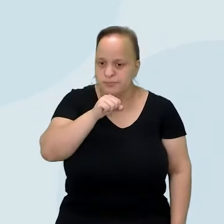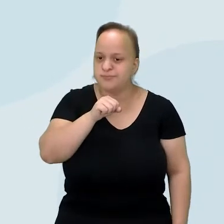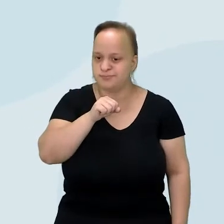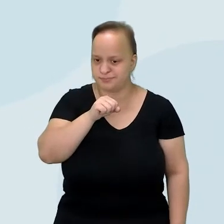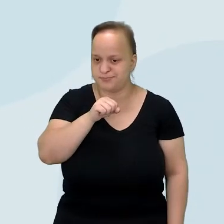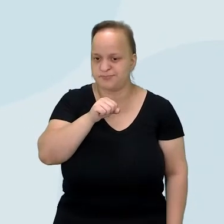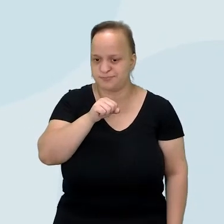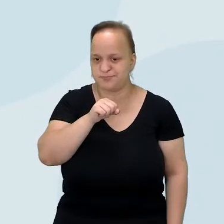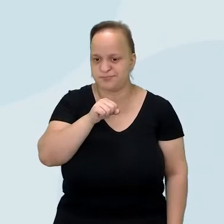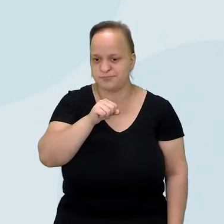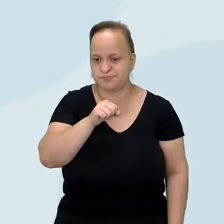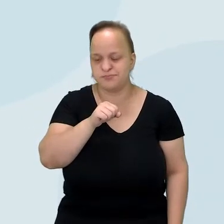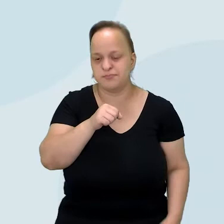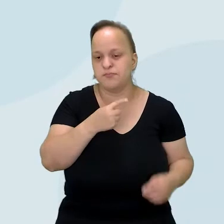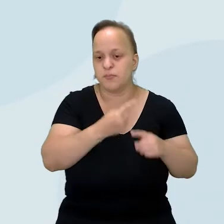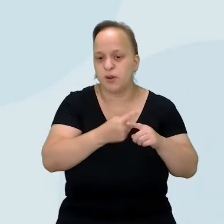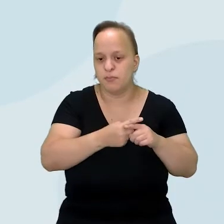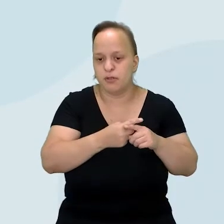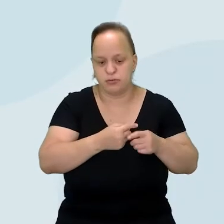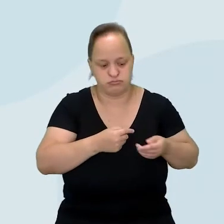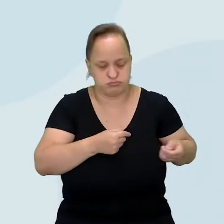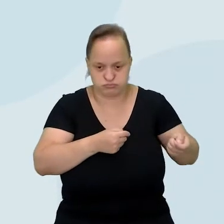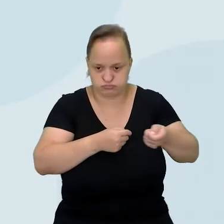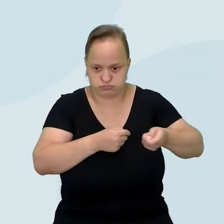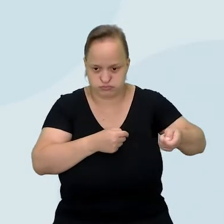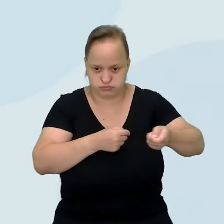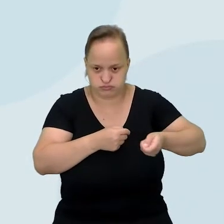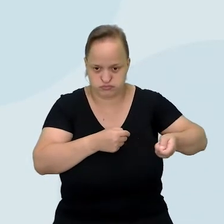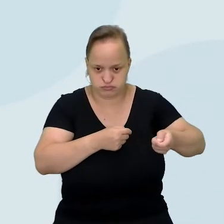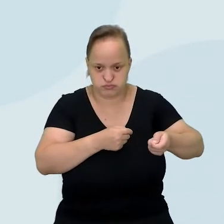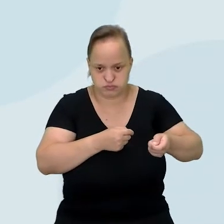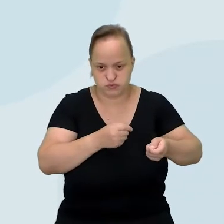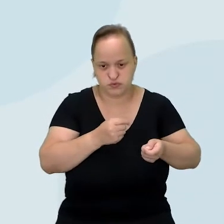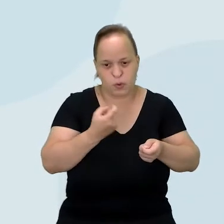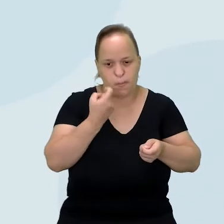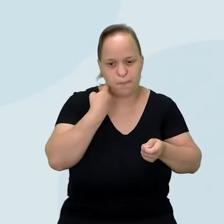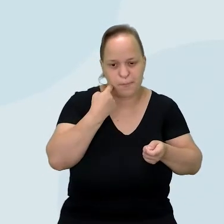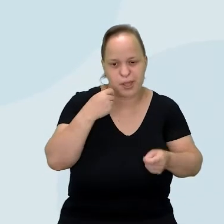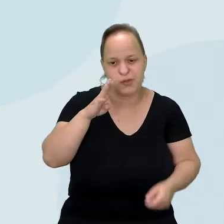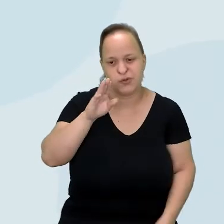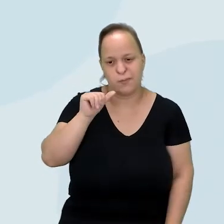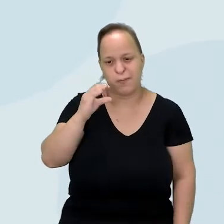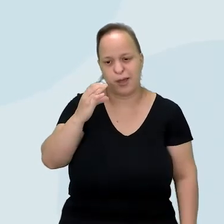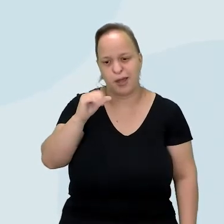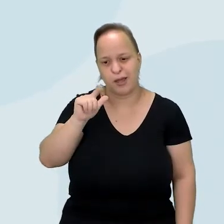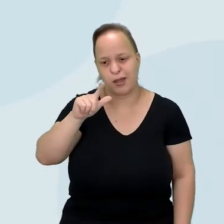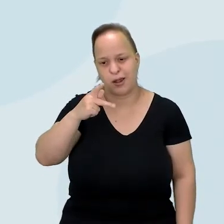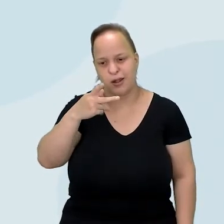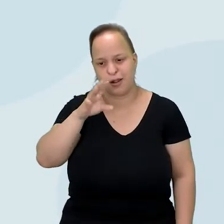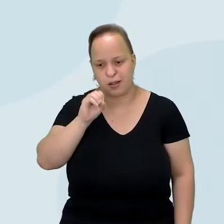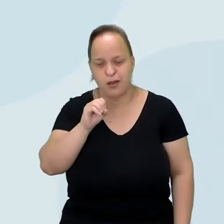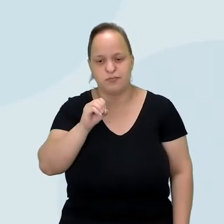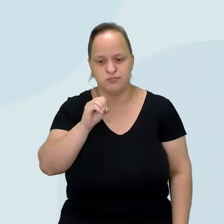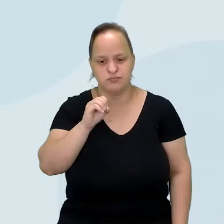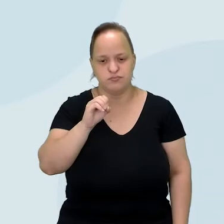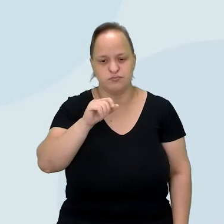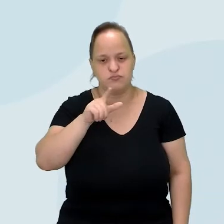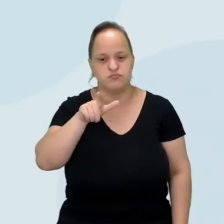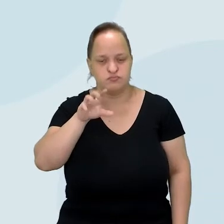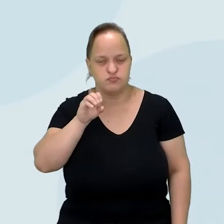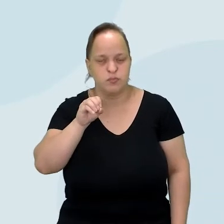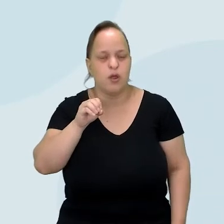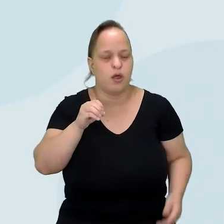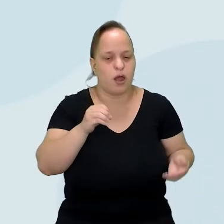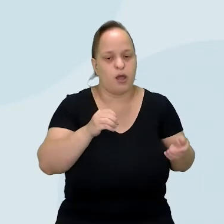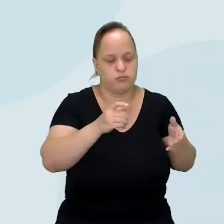A frigideira era preparada com o bacalhau pisado no azeite doce, tá certo? Banha de porco e ovos